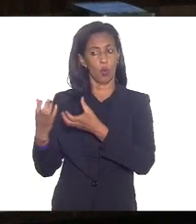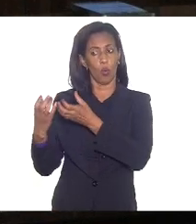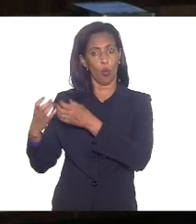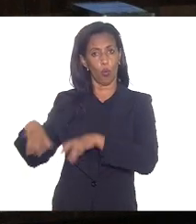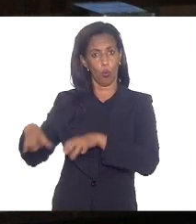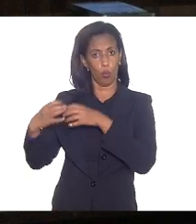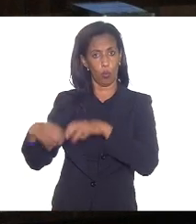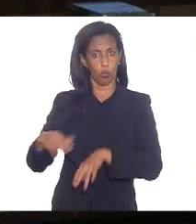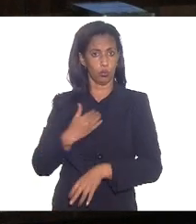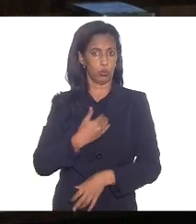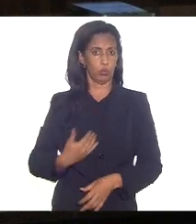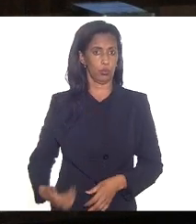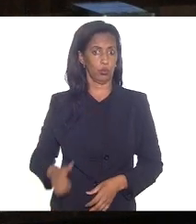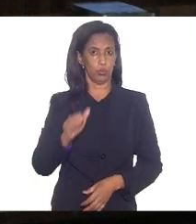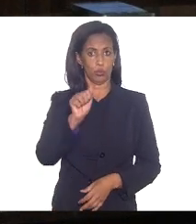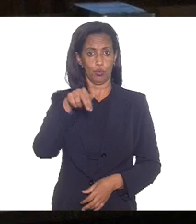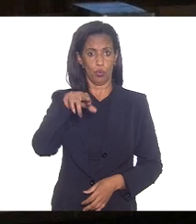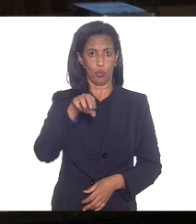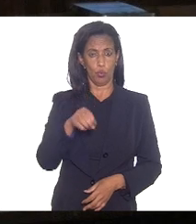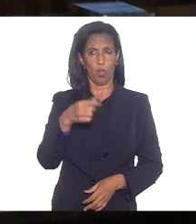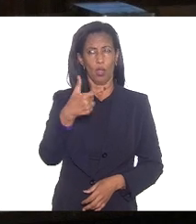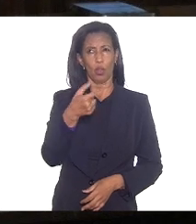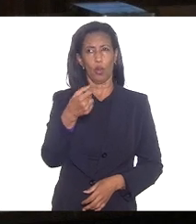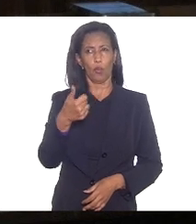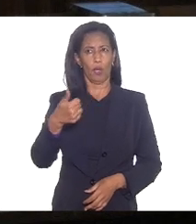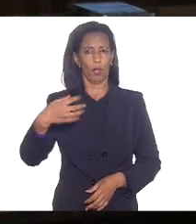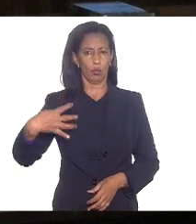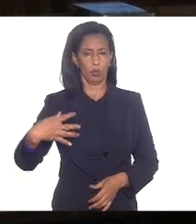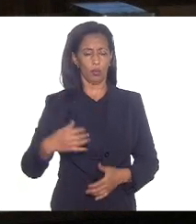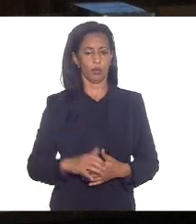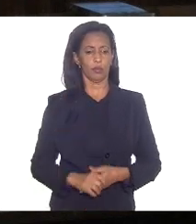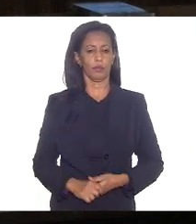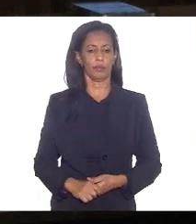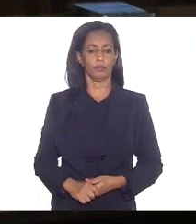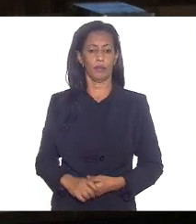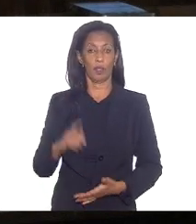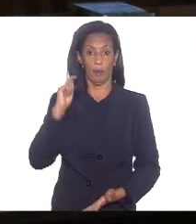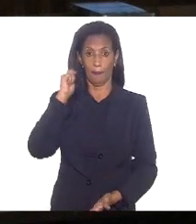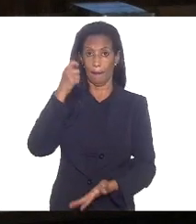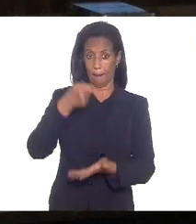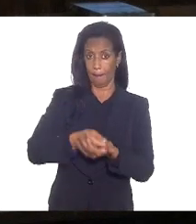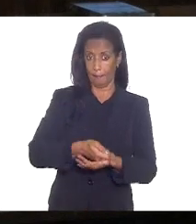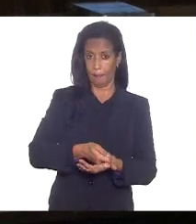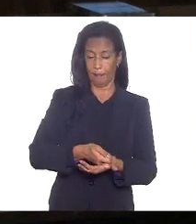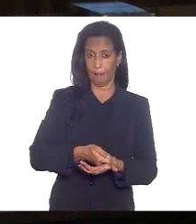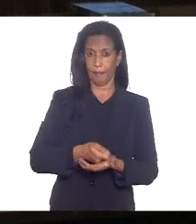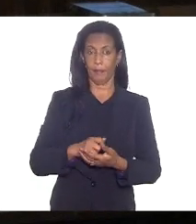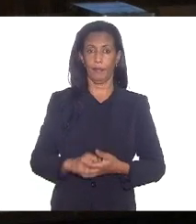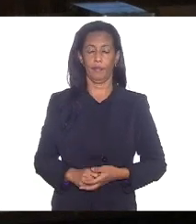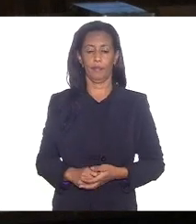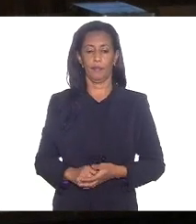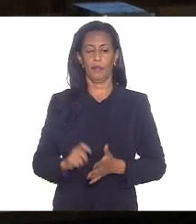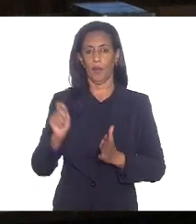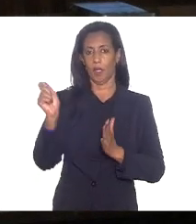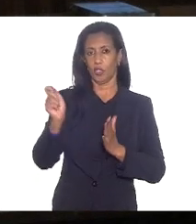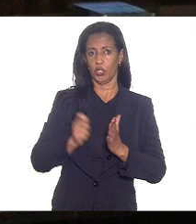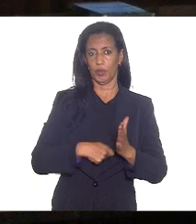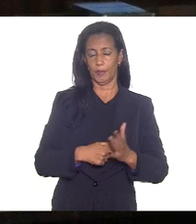público no ano de 2014, que pagaram a sua